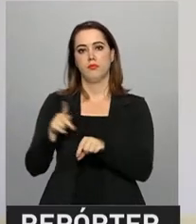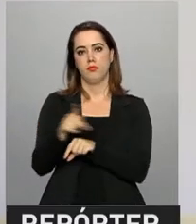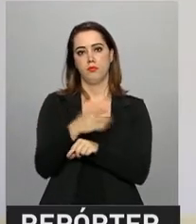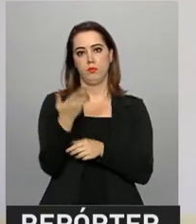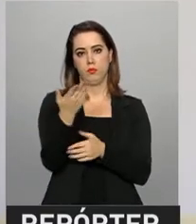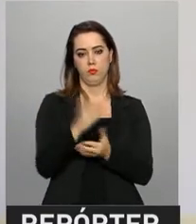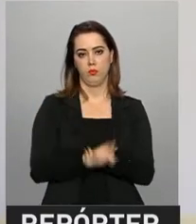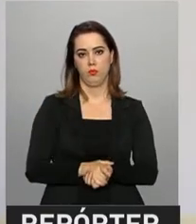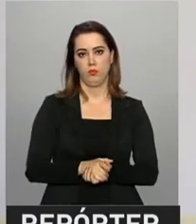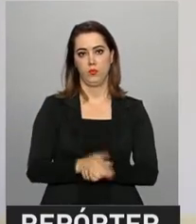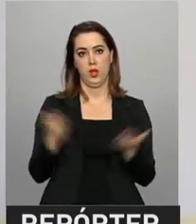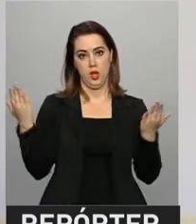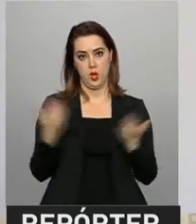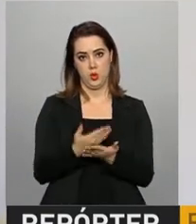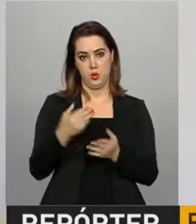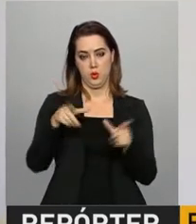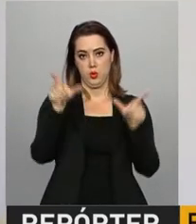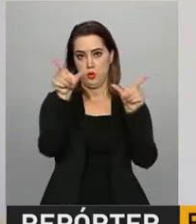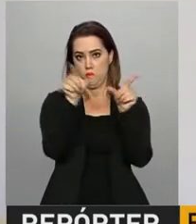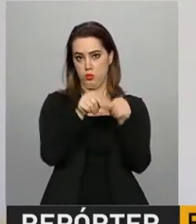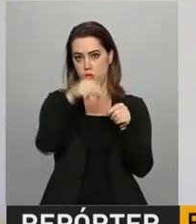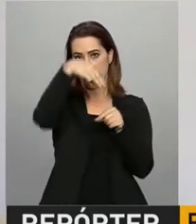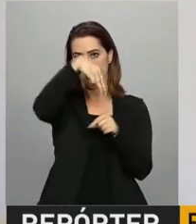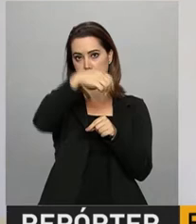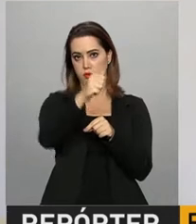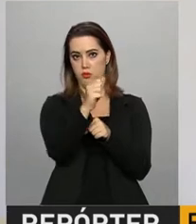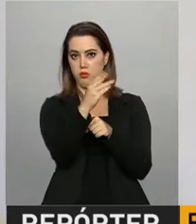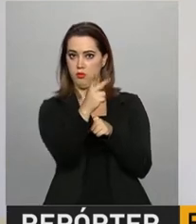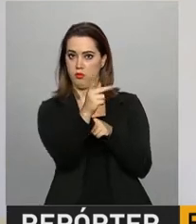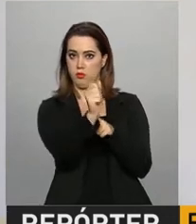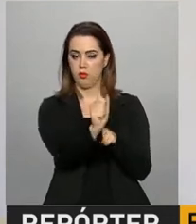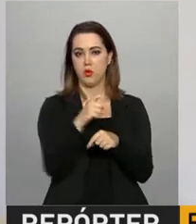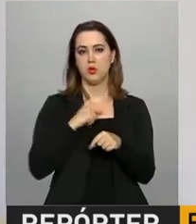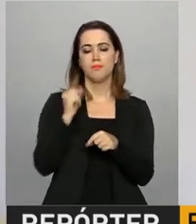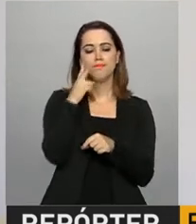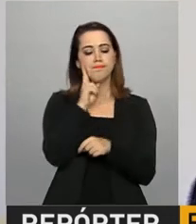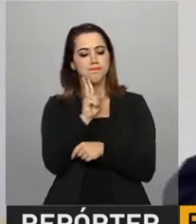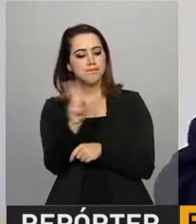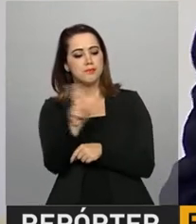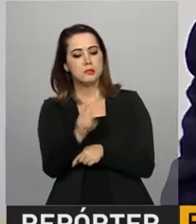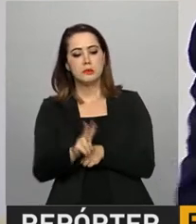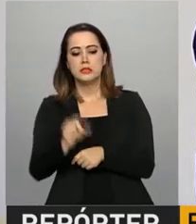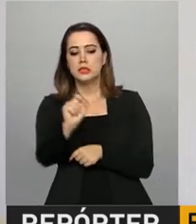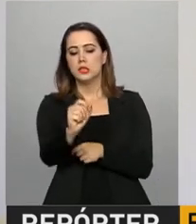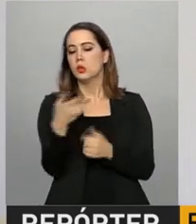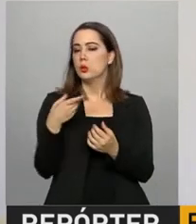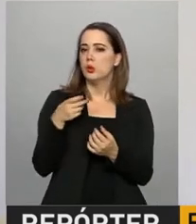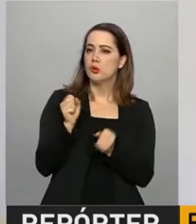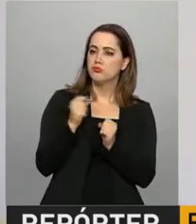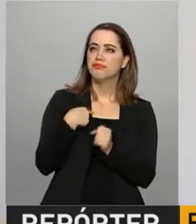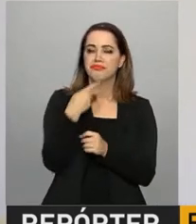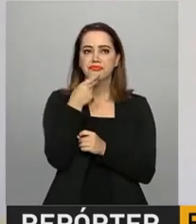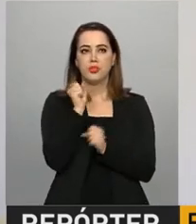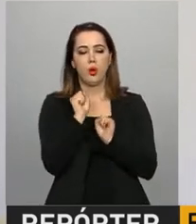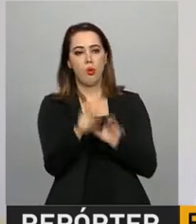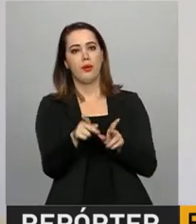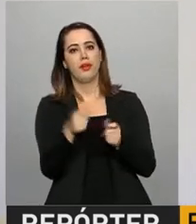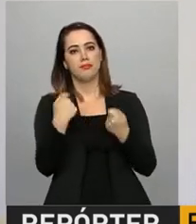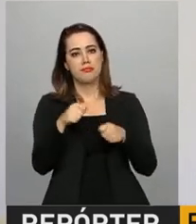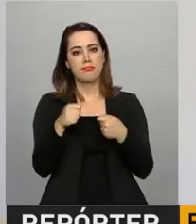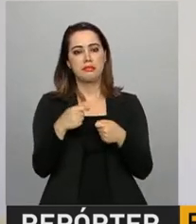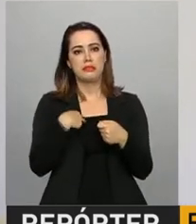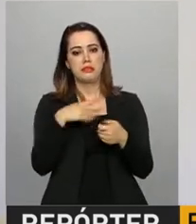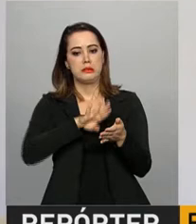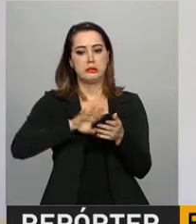que o mapa está fazendo agora não é nada mais que isso de olhar para os seus procedimentos e dizer assim, ok, nós temos coisas demais, nós precisamos